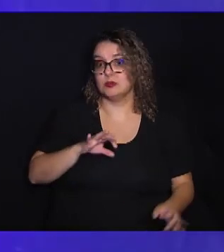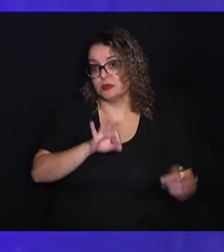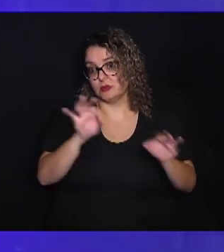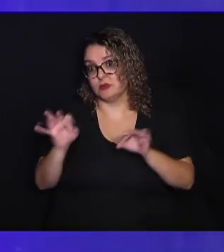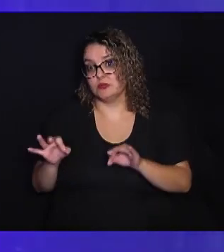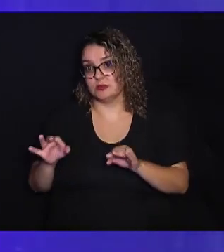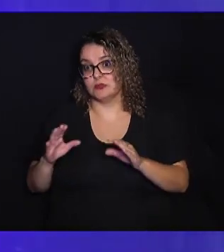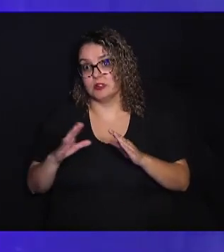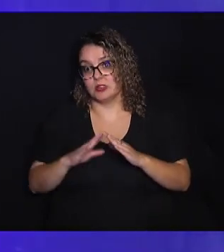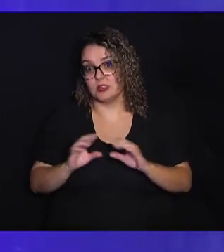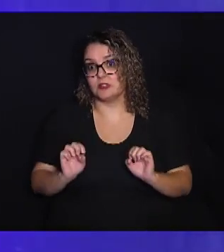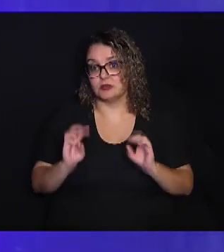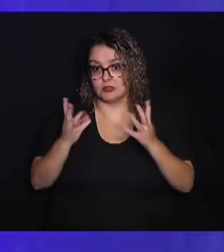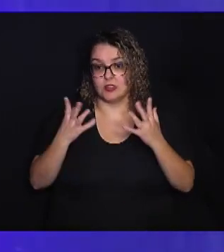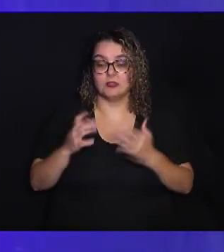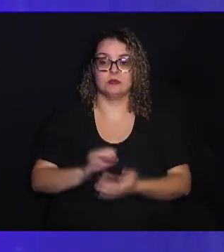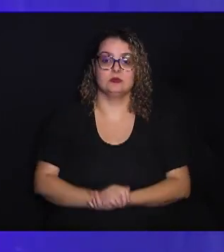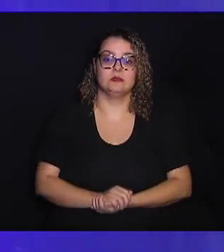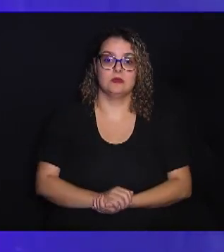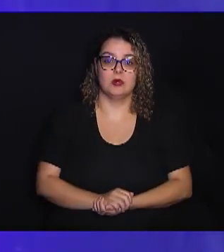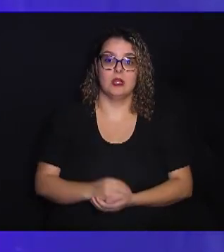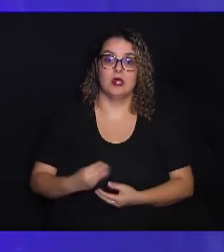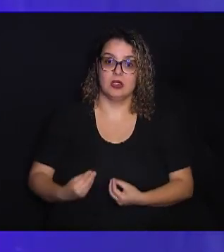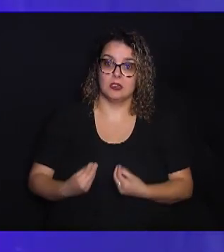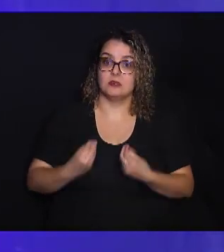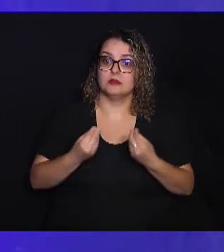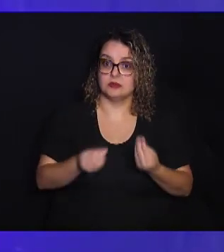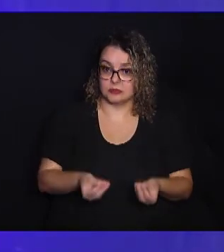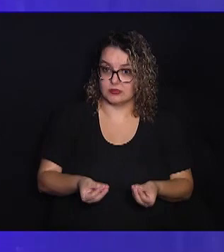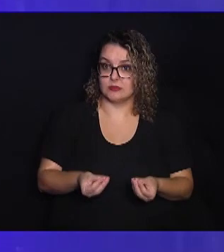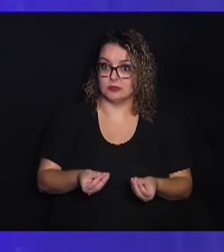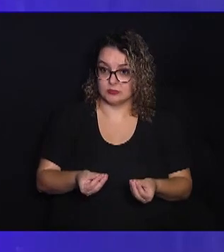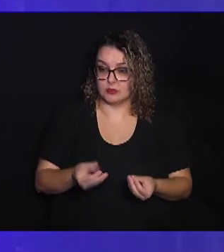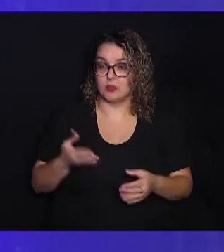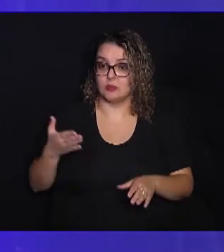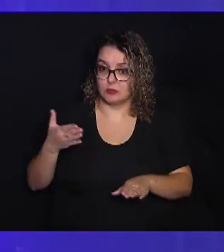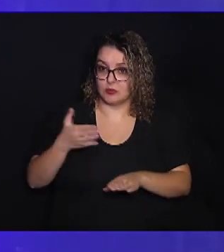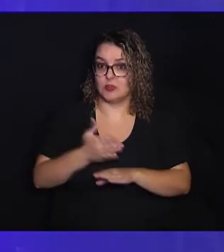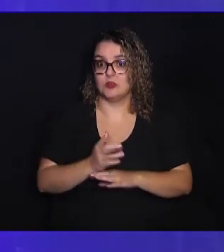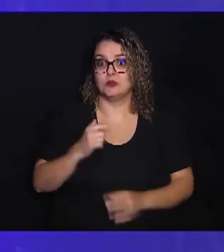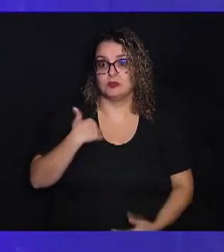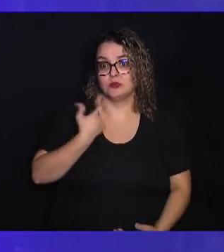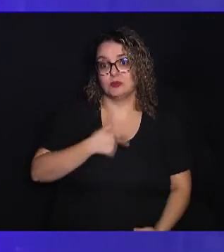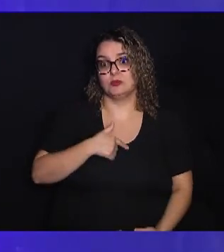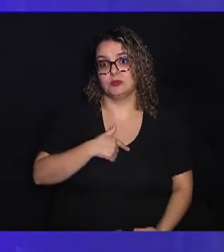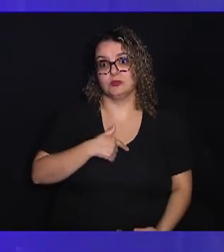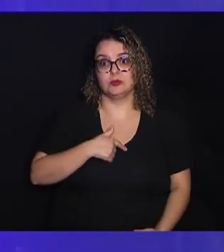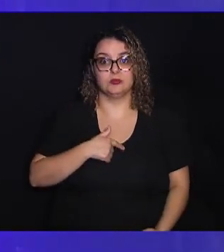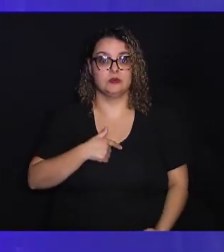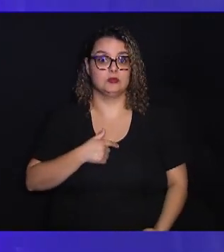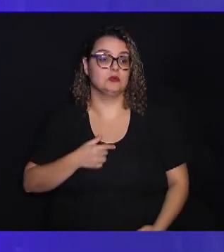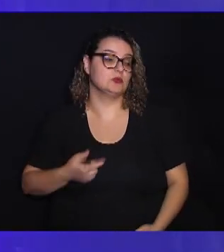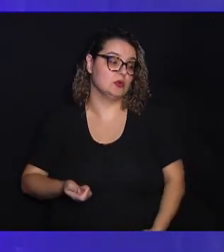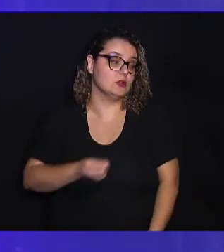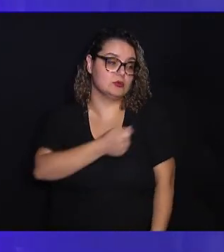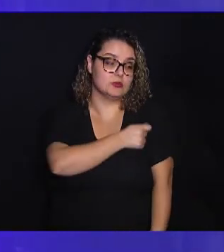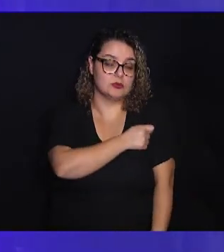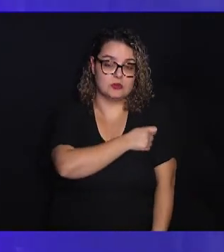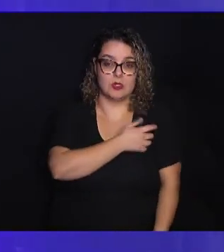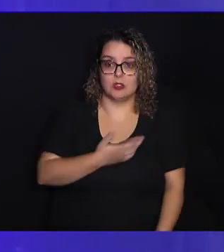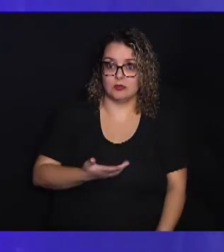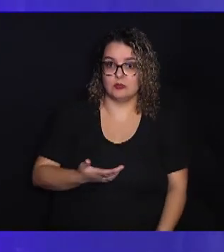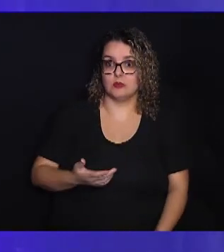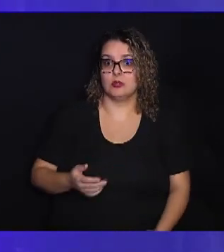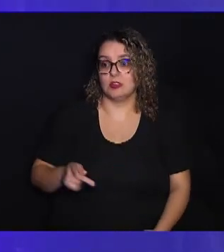show, eles levaram esse espetáculo e com a participação dos nossos usuários e os usuários da